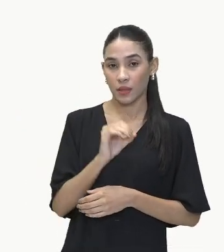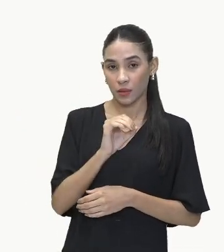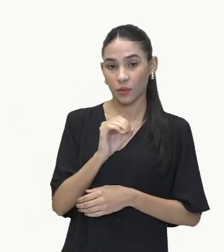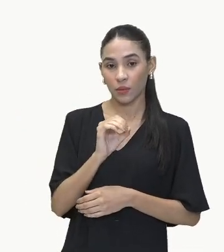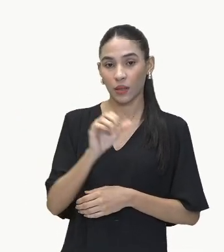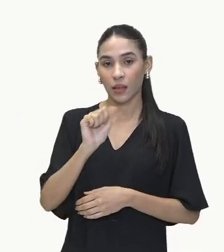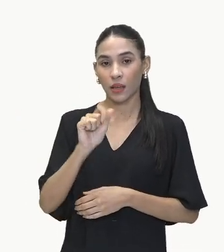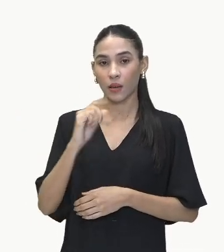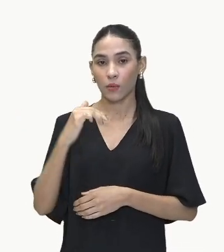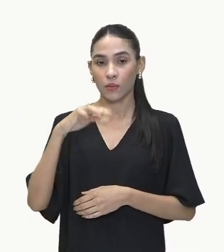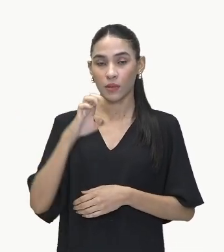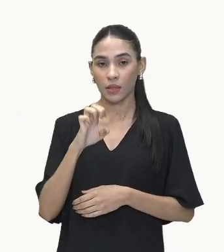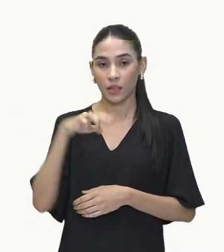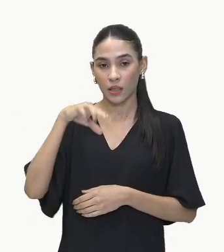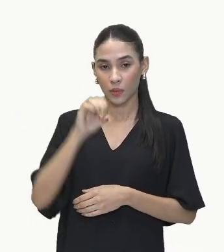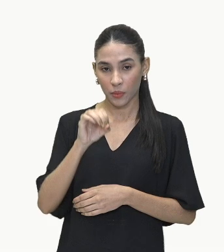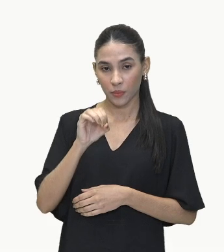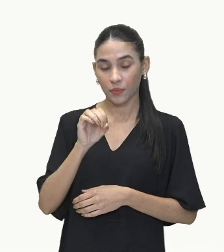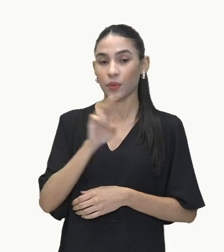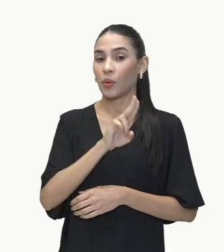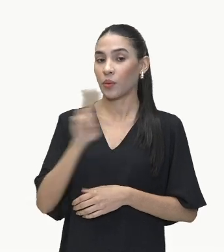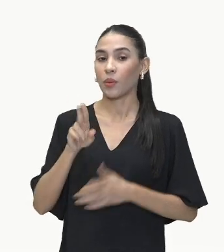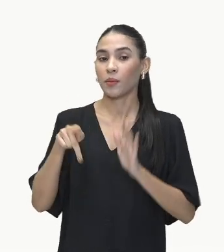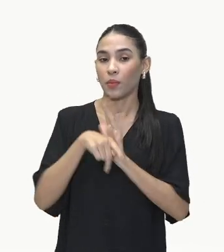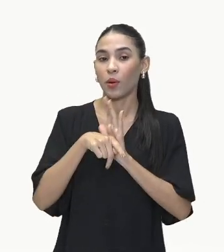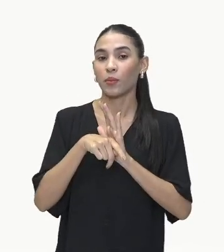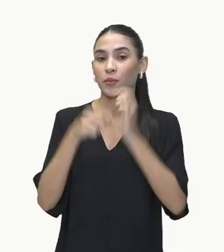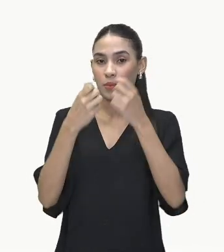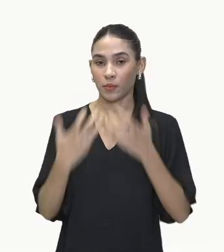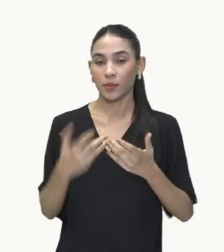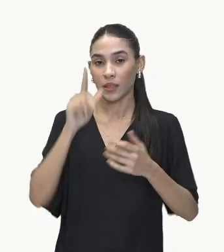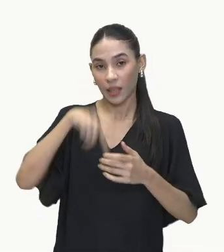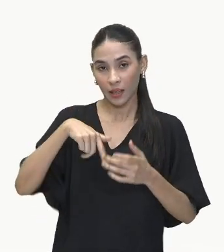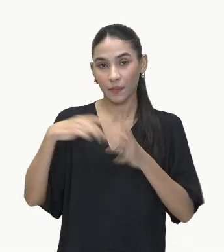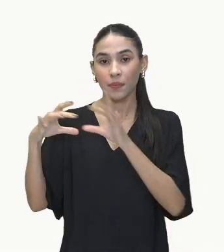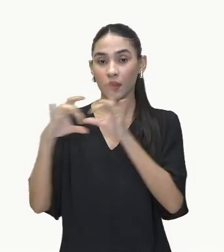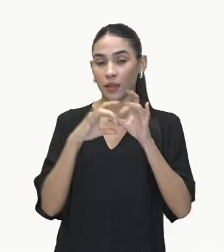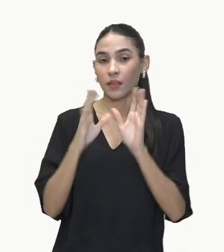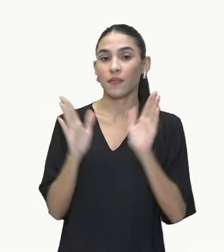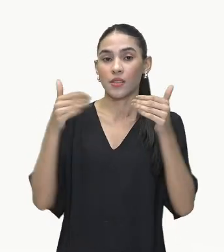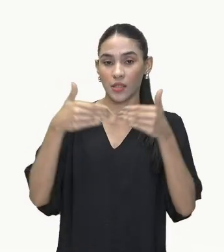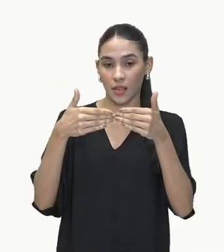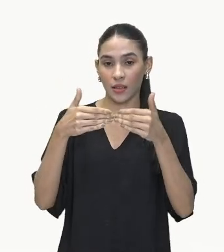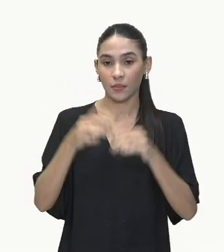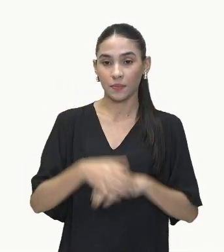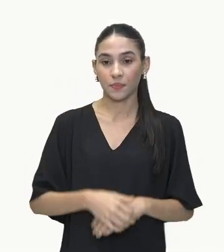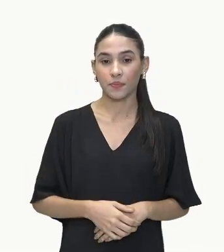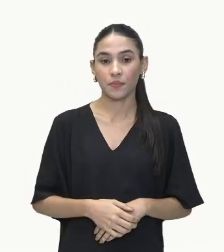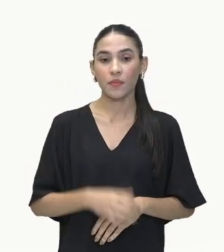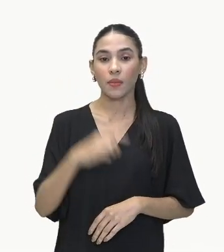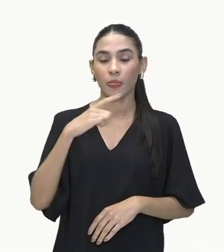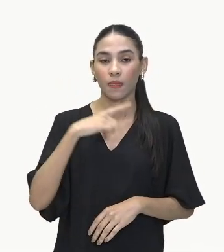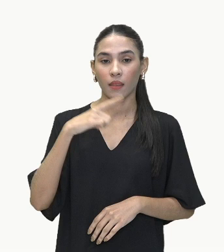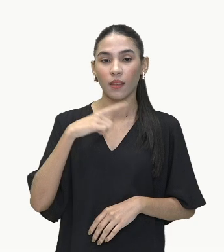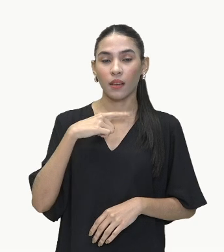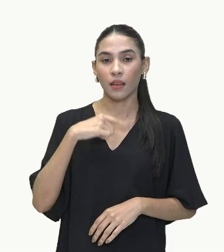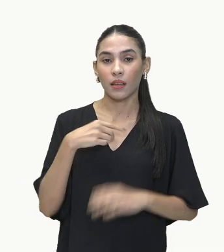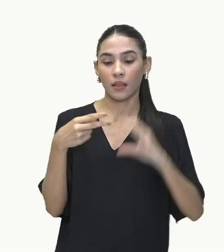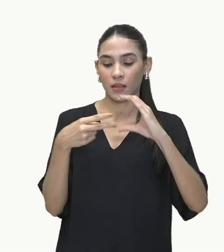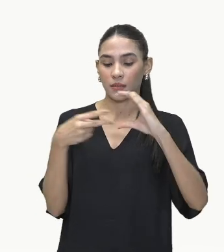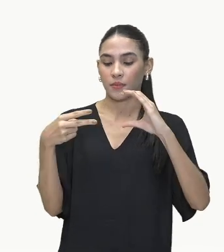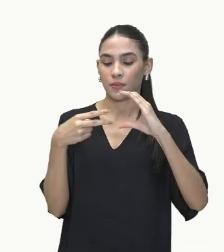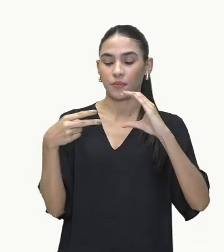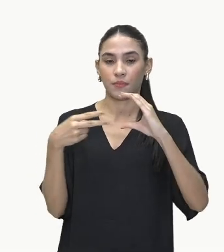cicloalcenos. Como o nome diz, é uma cadeia fechada que tem uma ligação dupla. Isso